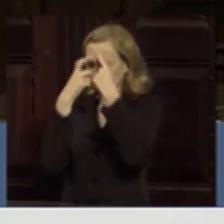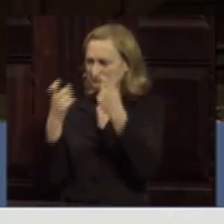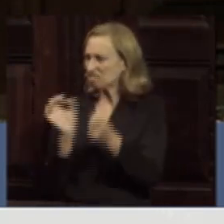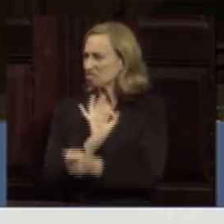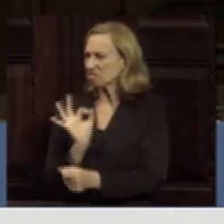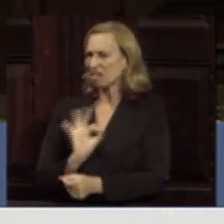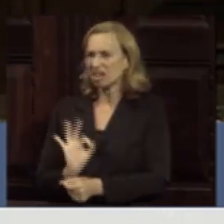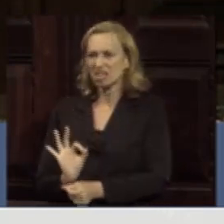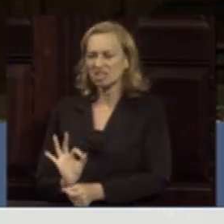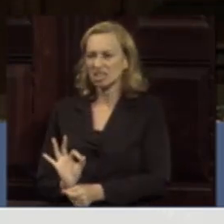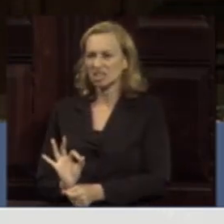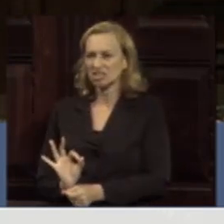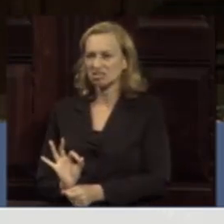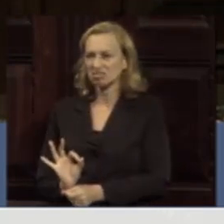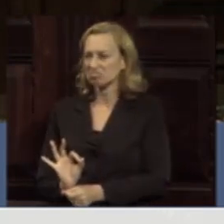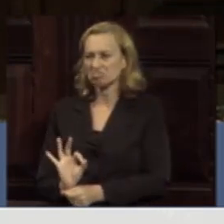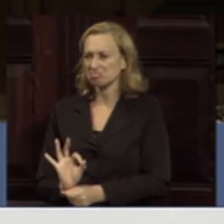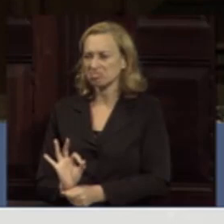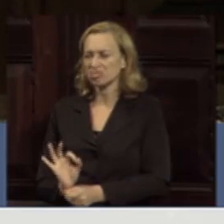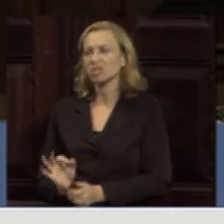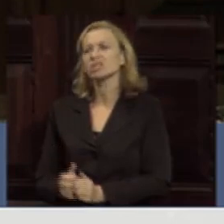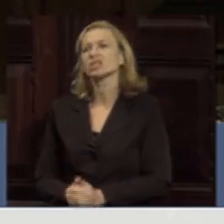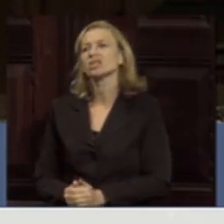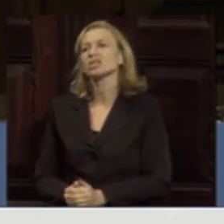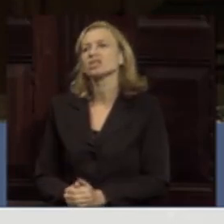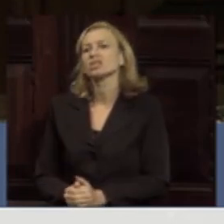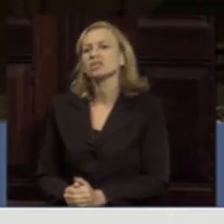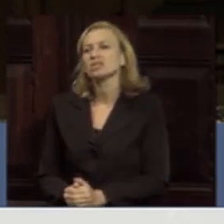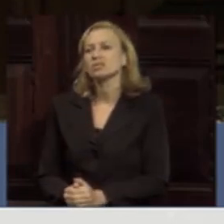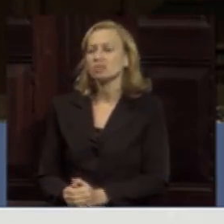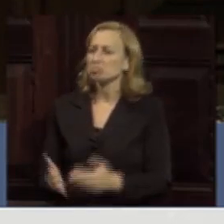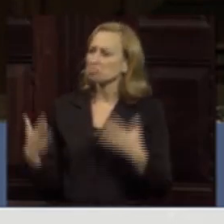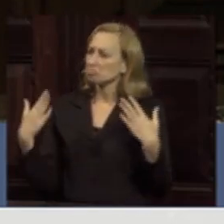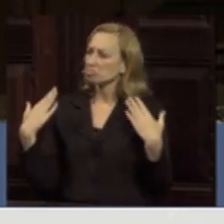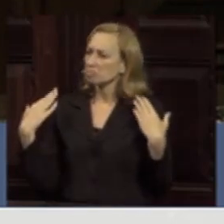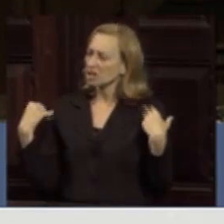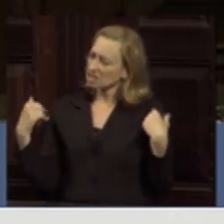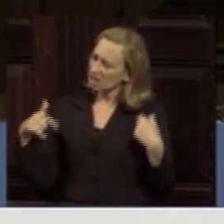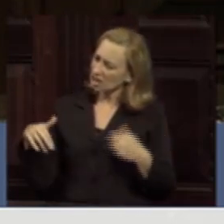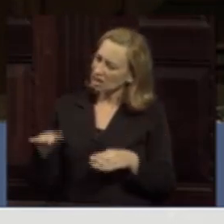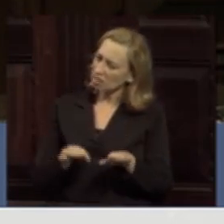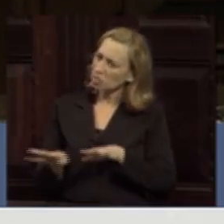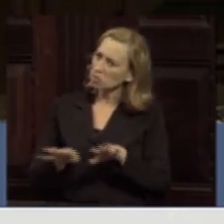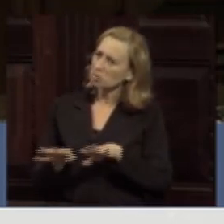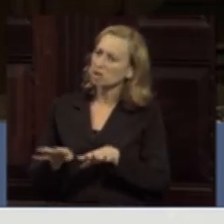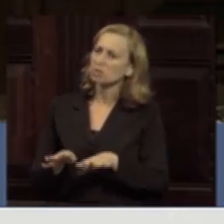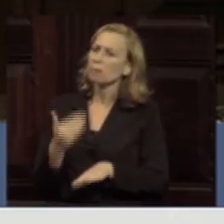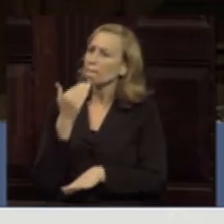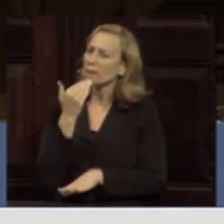sem atrapalhar, né, o passeio público, e